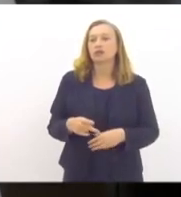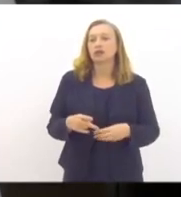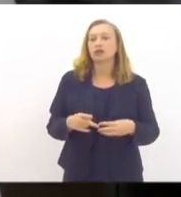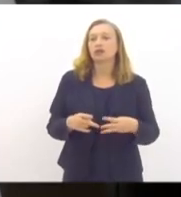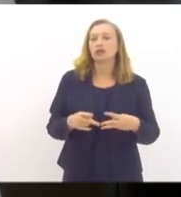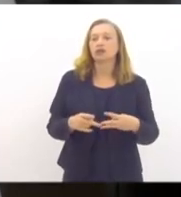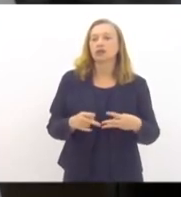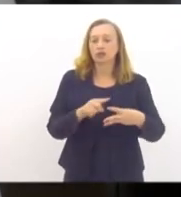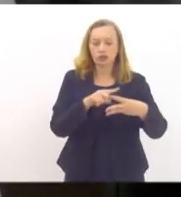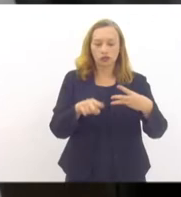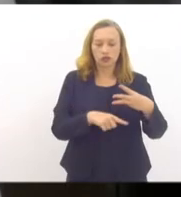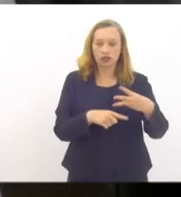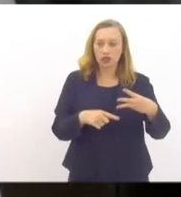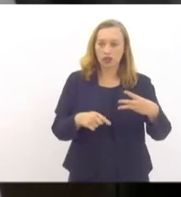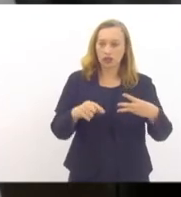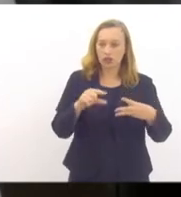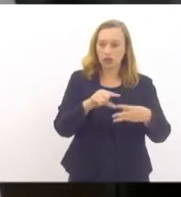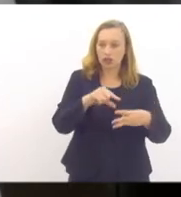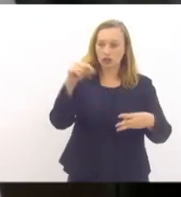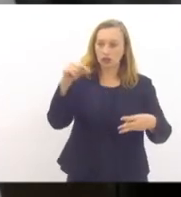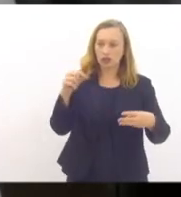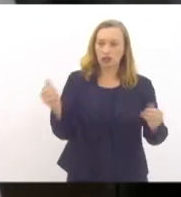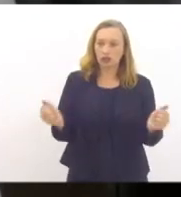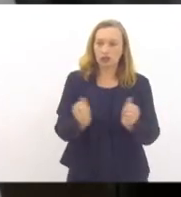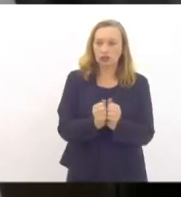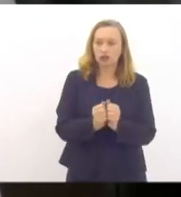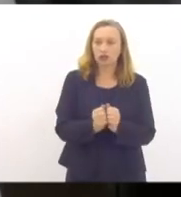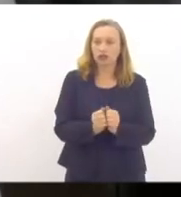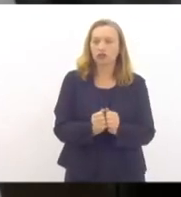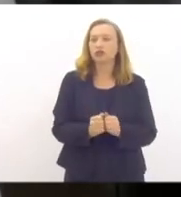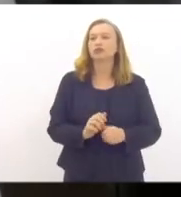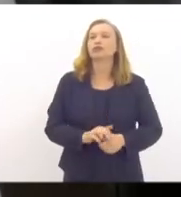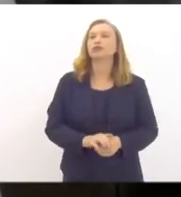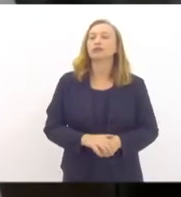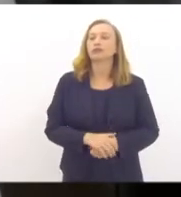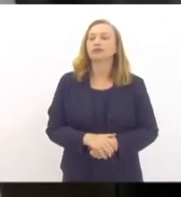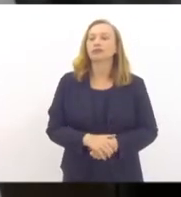né, principalmente às nossas bandeiras de luta. Então, né,